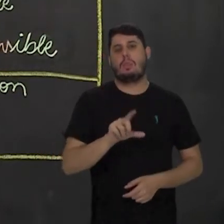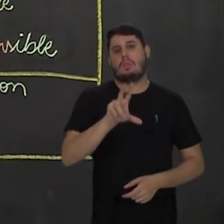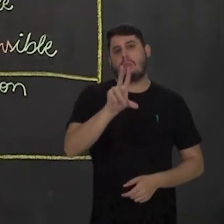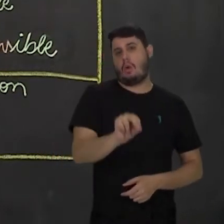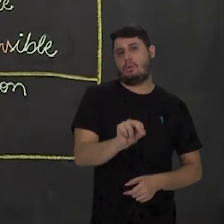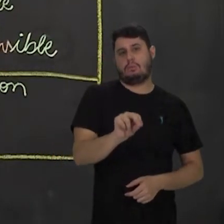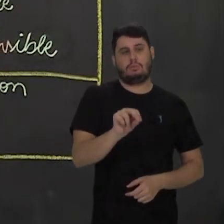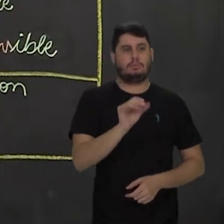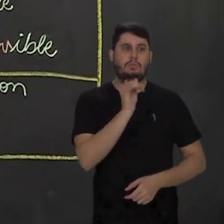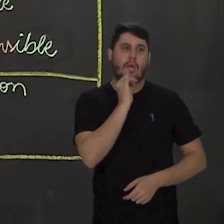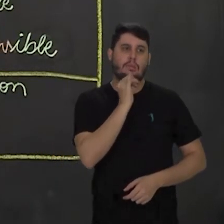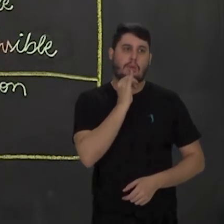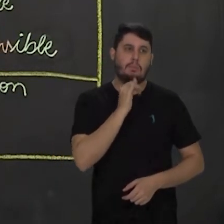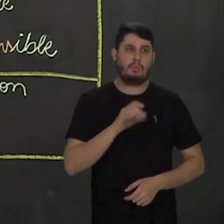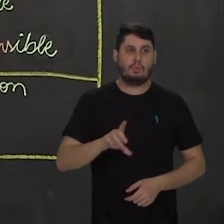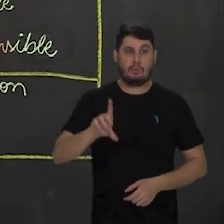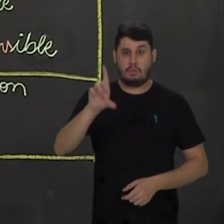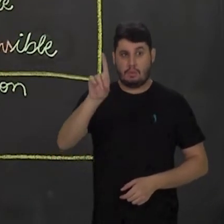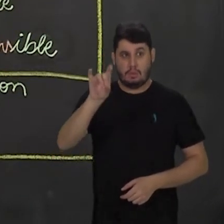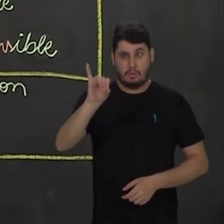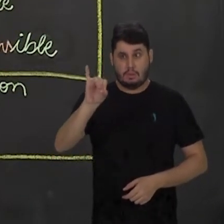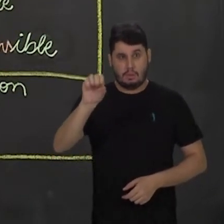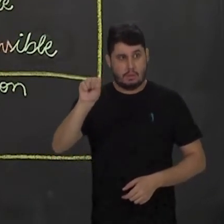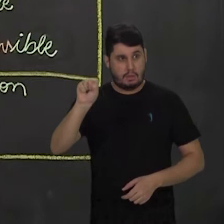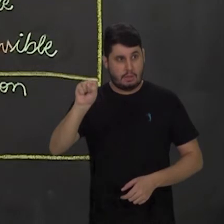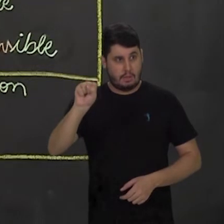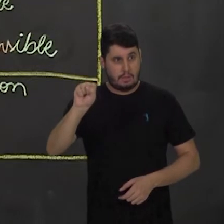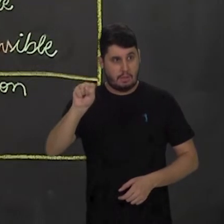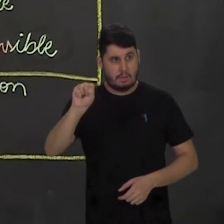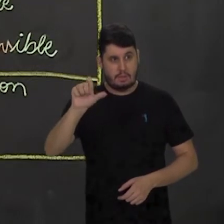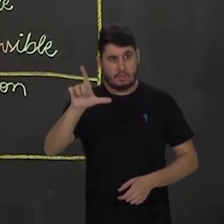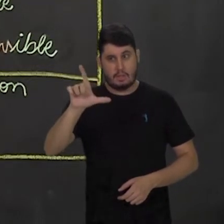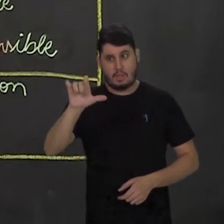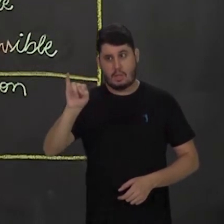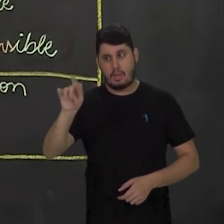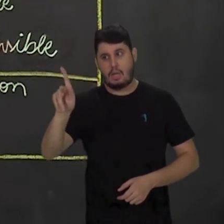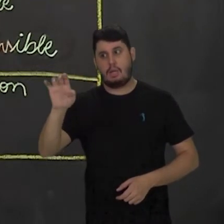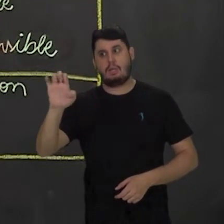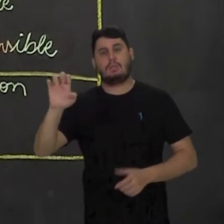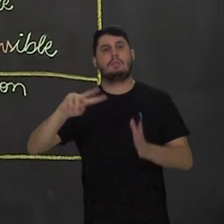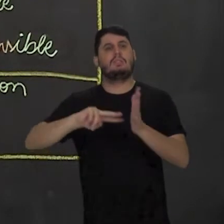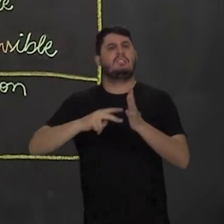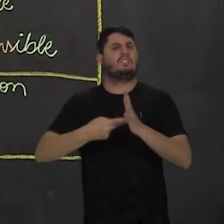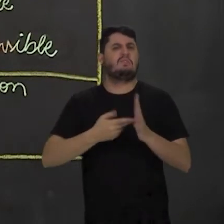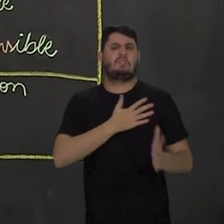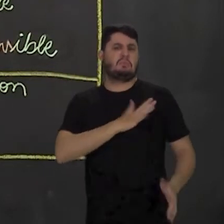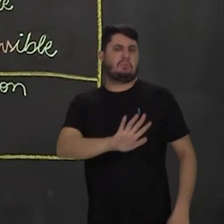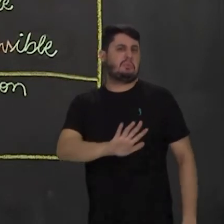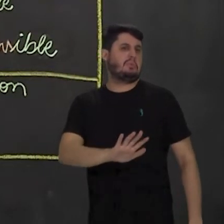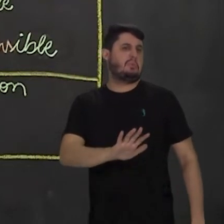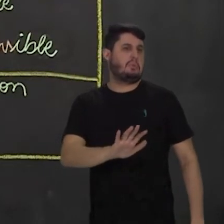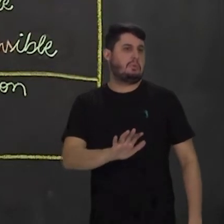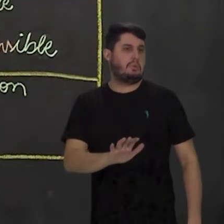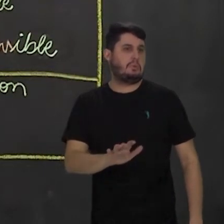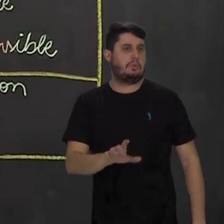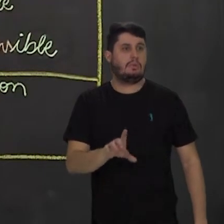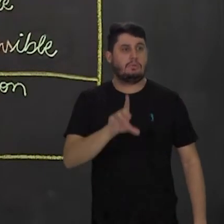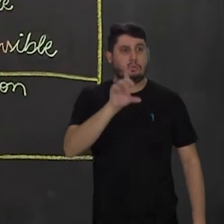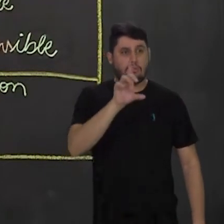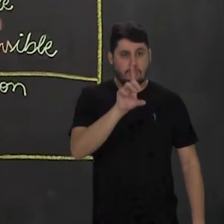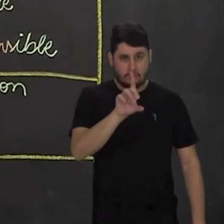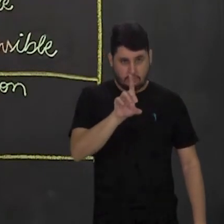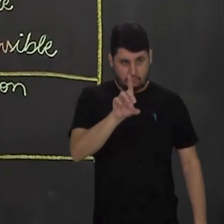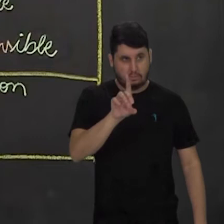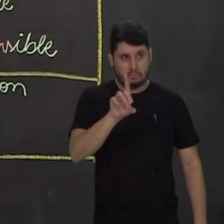like, que é gostar. Se eu falo dislike, eu tô negando, eu tô desgostando. Desgostar. Eu tenho o